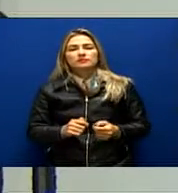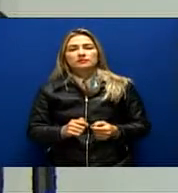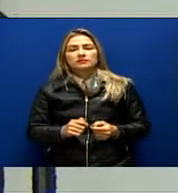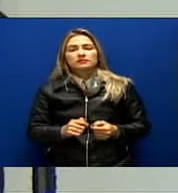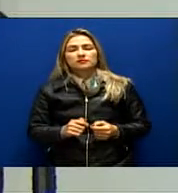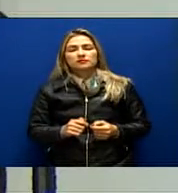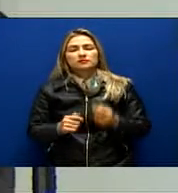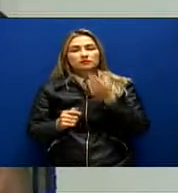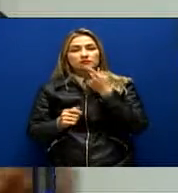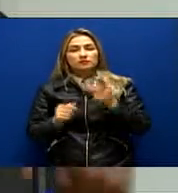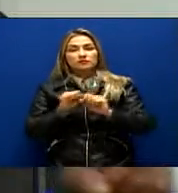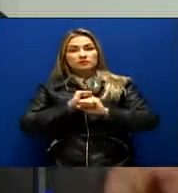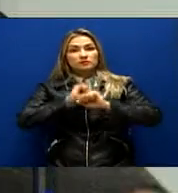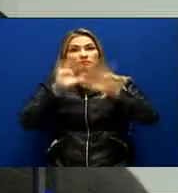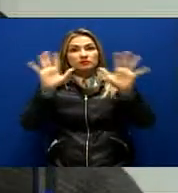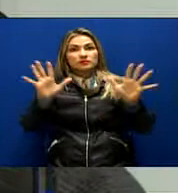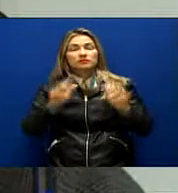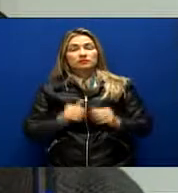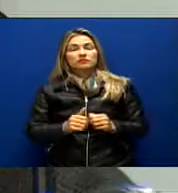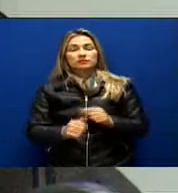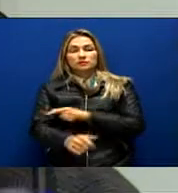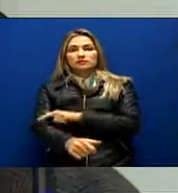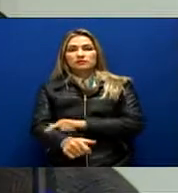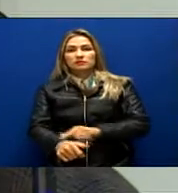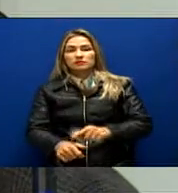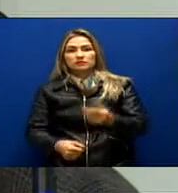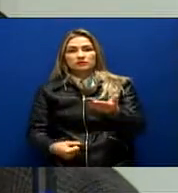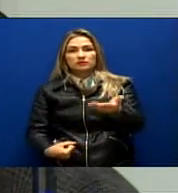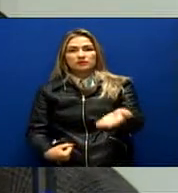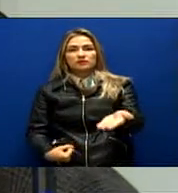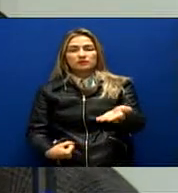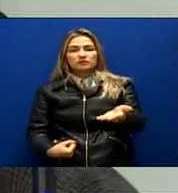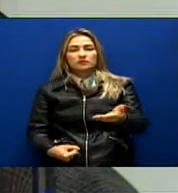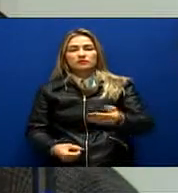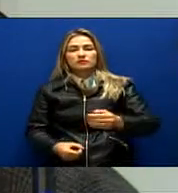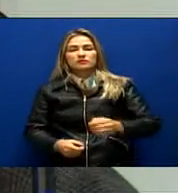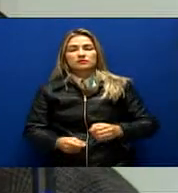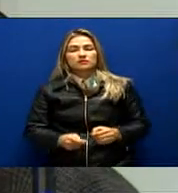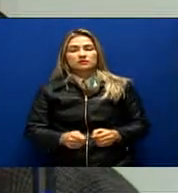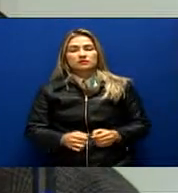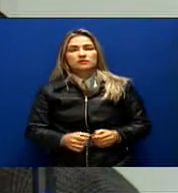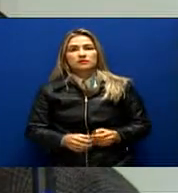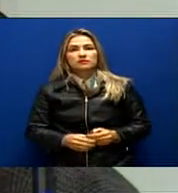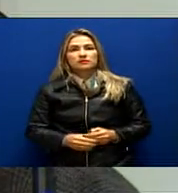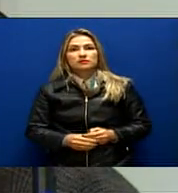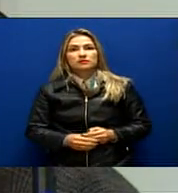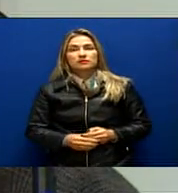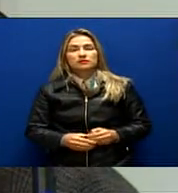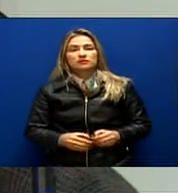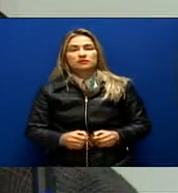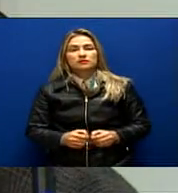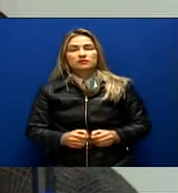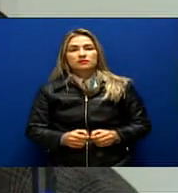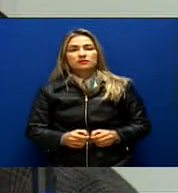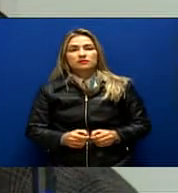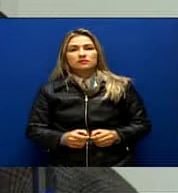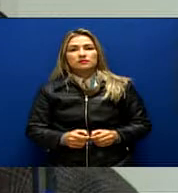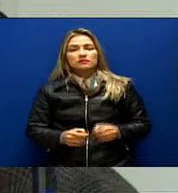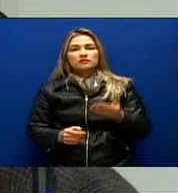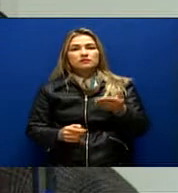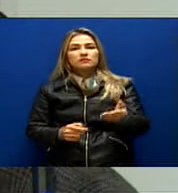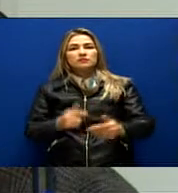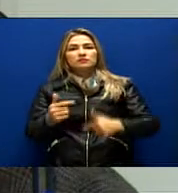Fernanda, o respeito que tenho por Vossa Excelência e por seu trabalho.